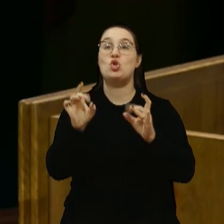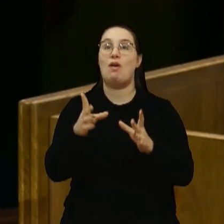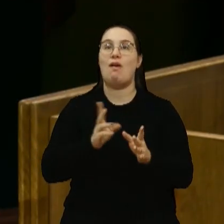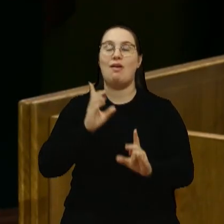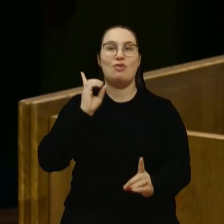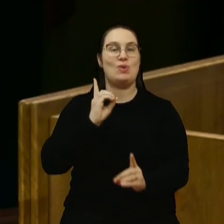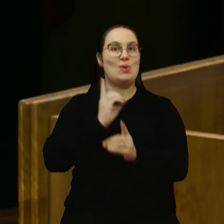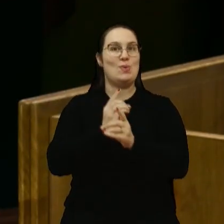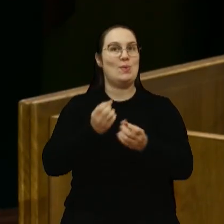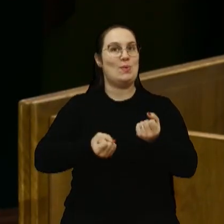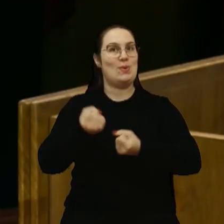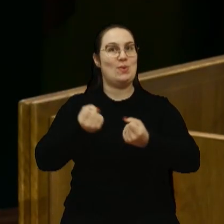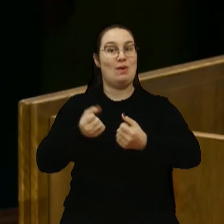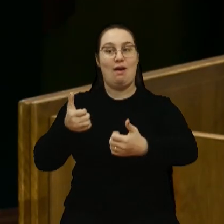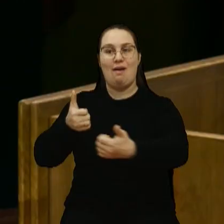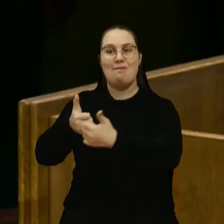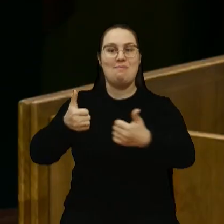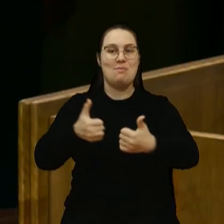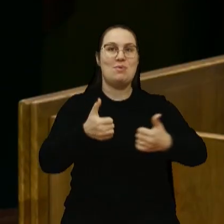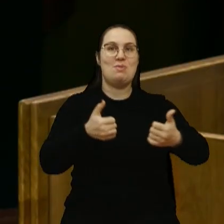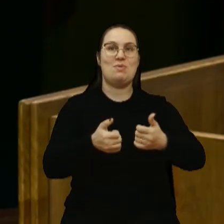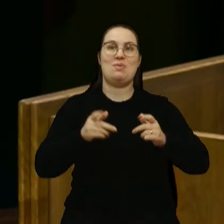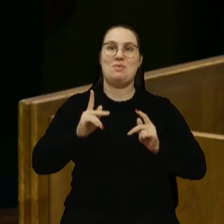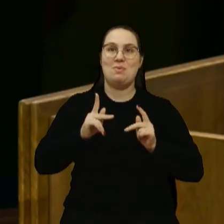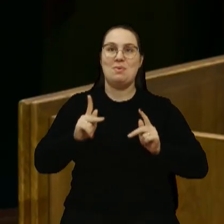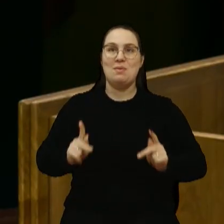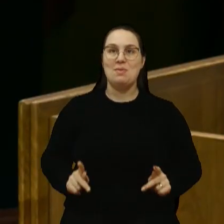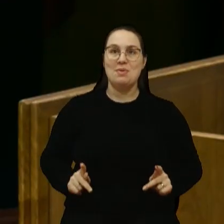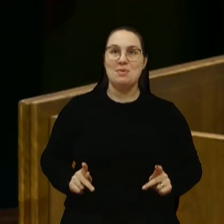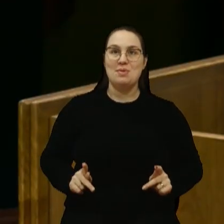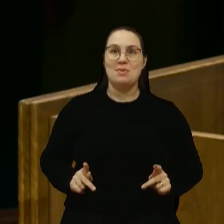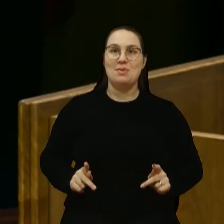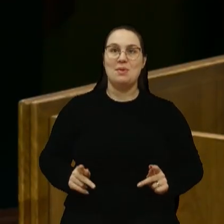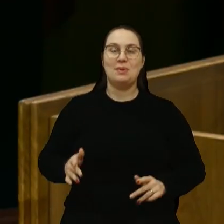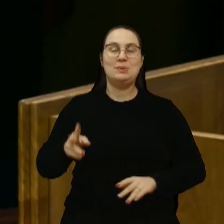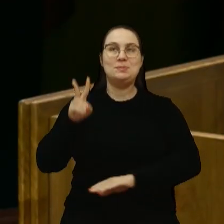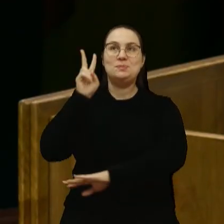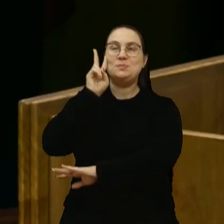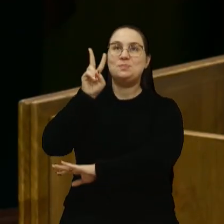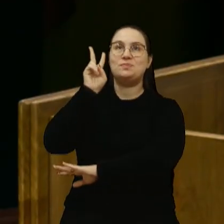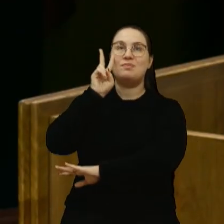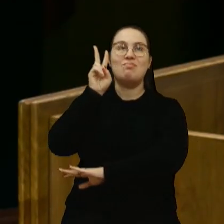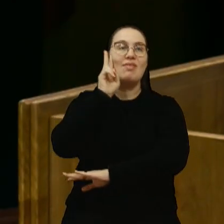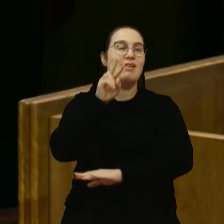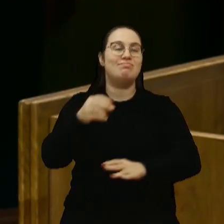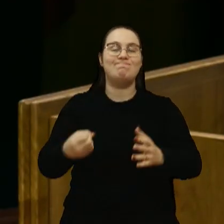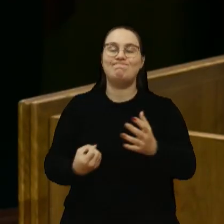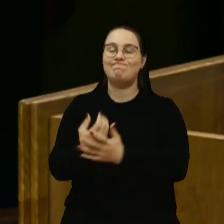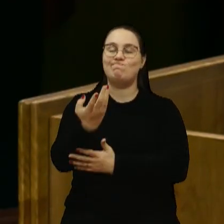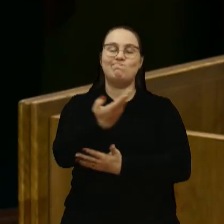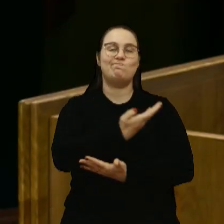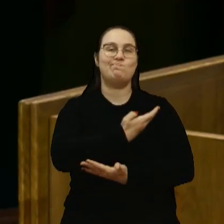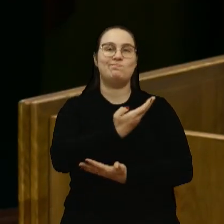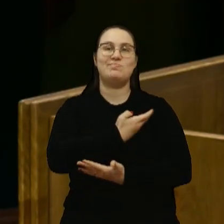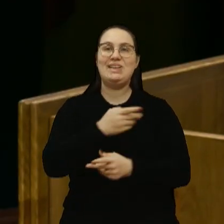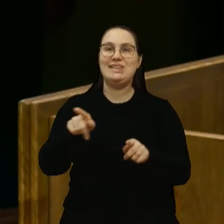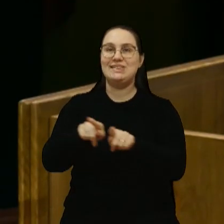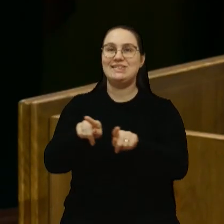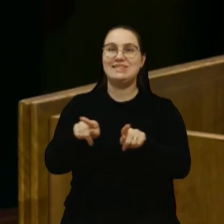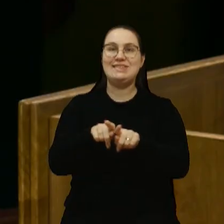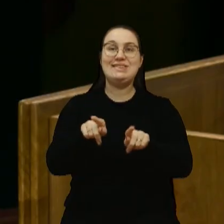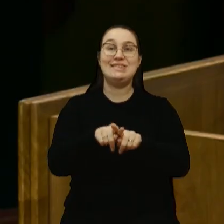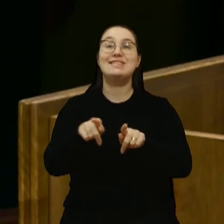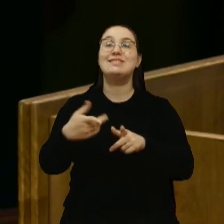que o carro antigo aproxima pessoas, desperta lembranças, cria amizades e, principalmente,